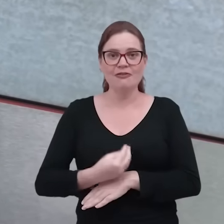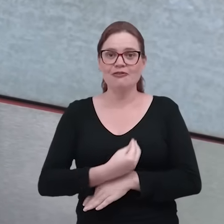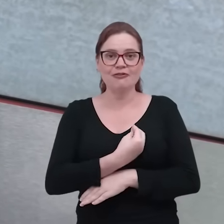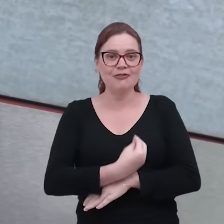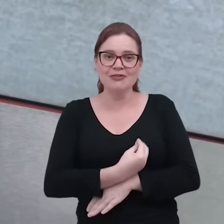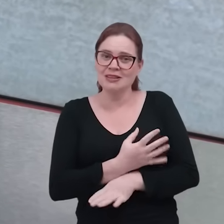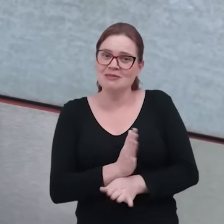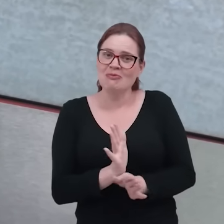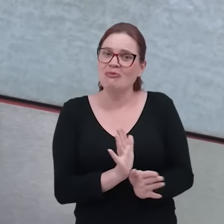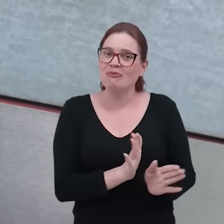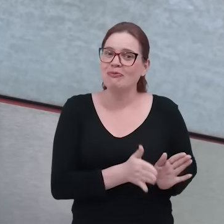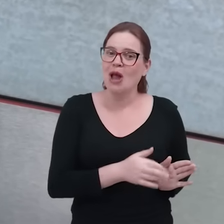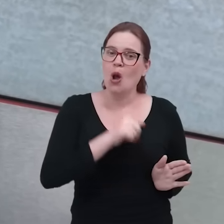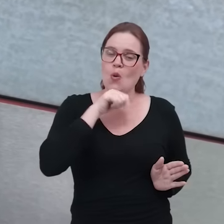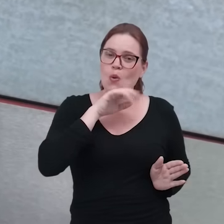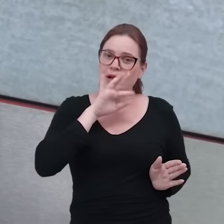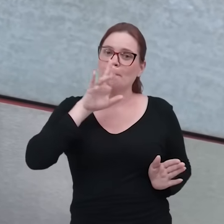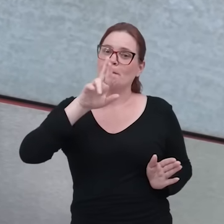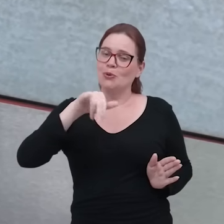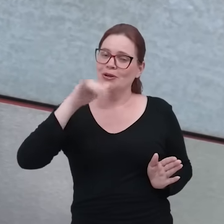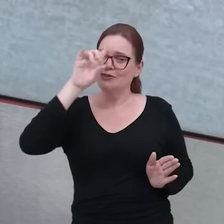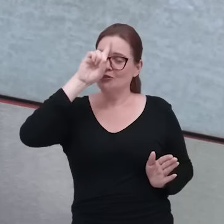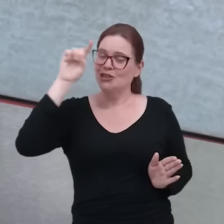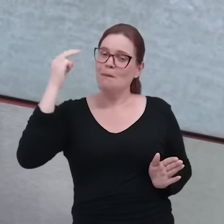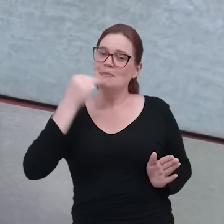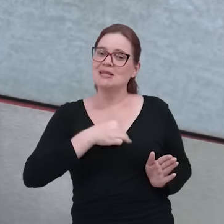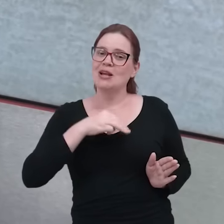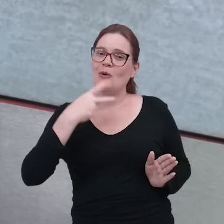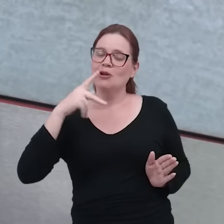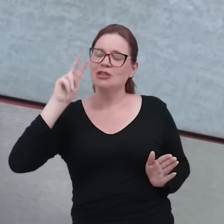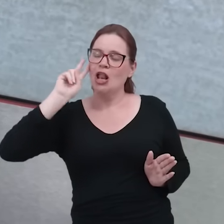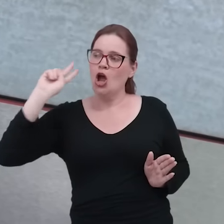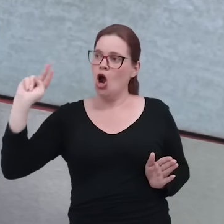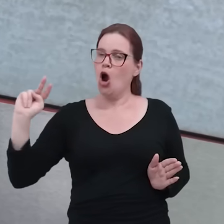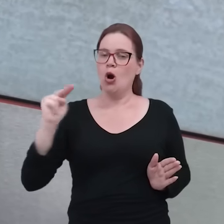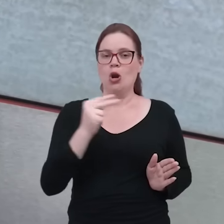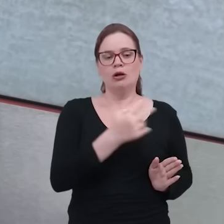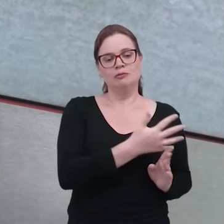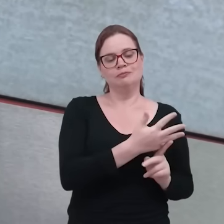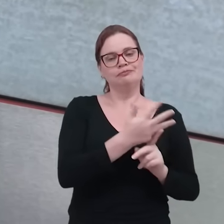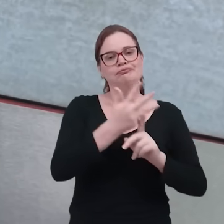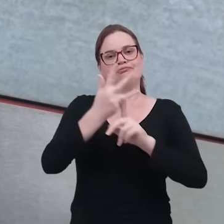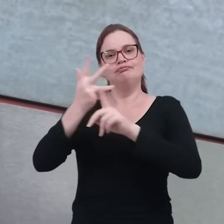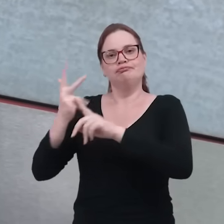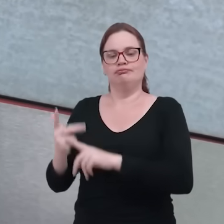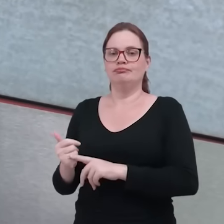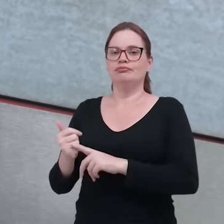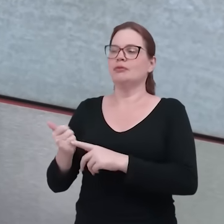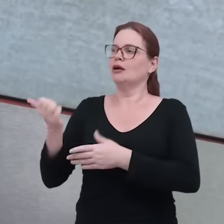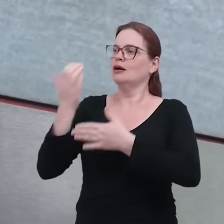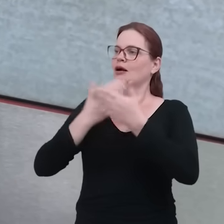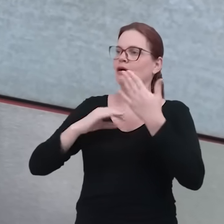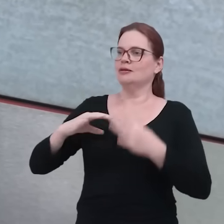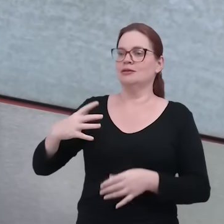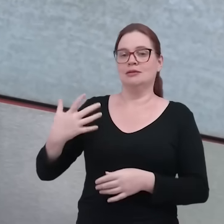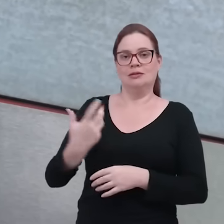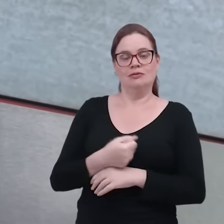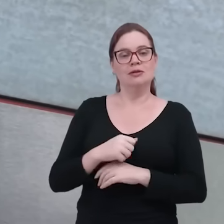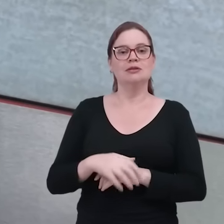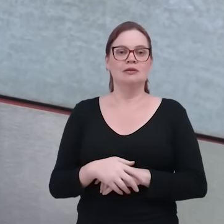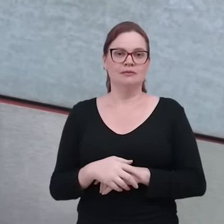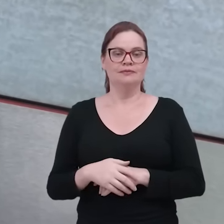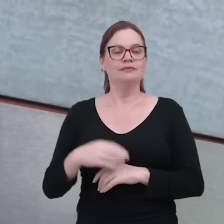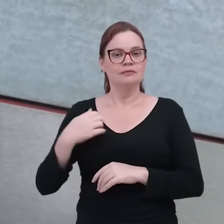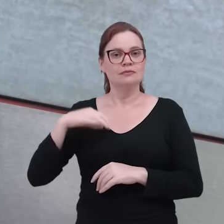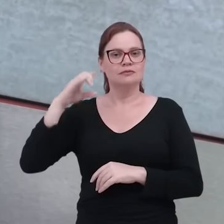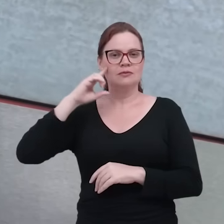doentes espiritualmente, é que levou Deus a nos enviar a salvação dele. Então, o que atraiu em nós o olhar